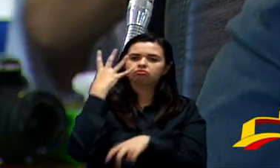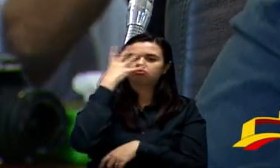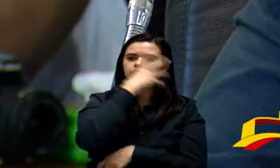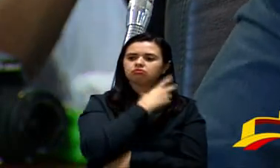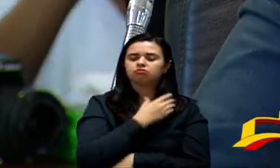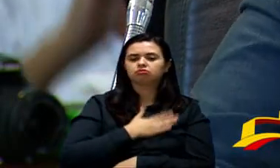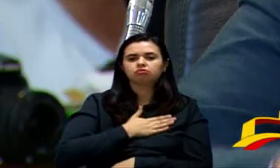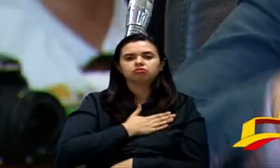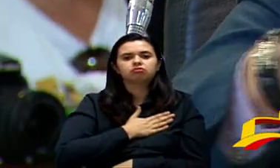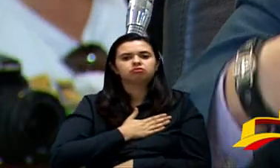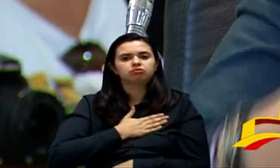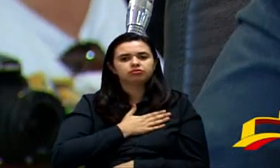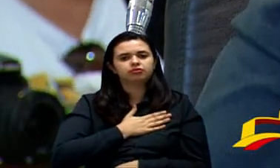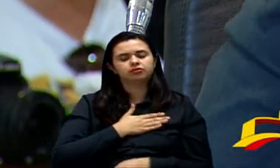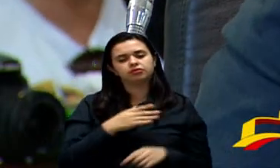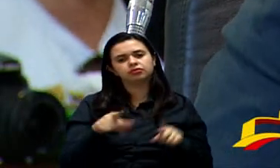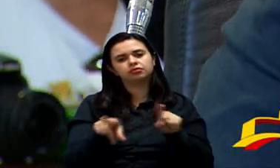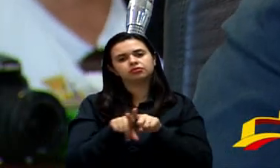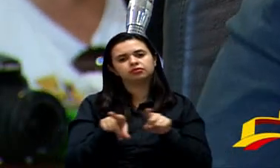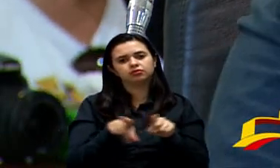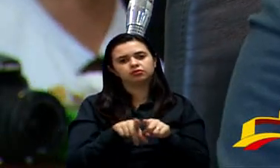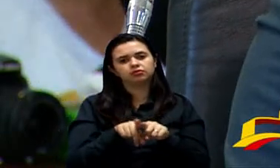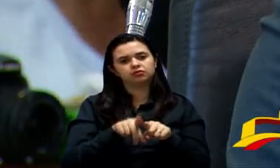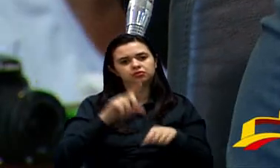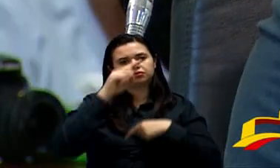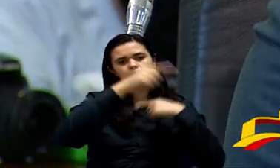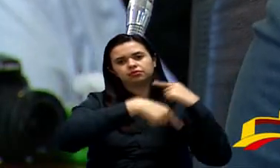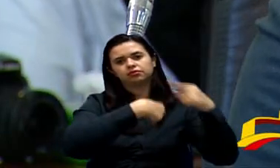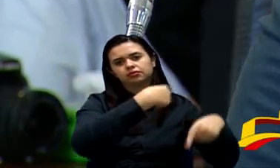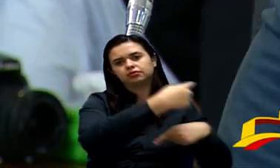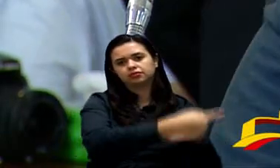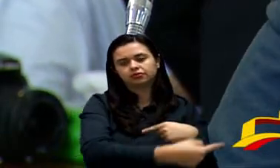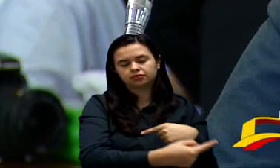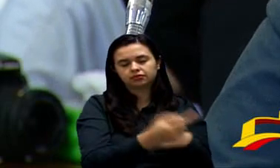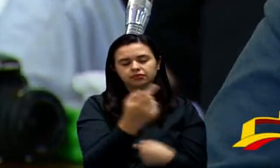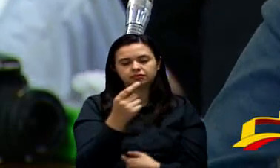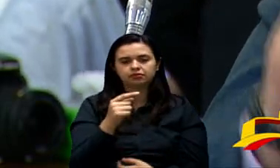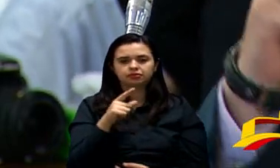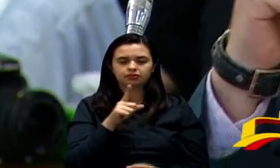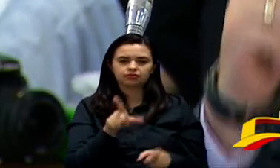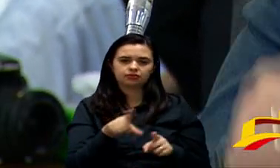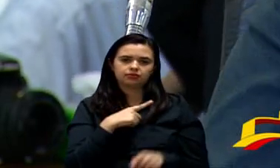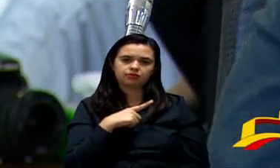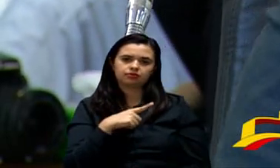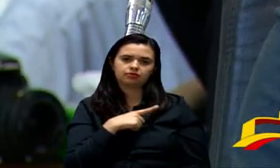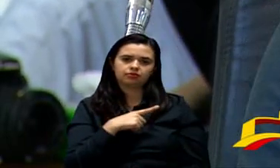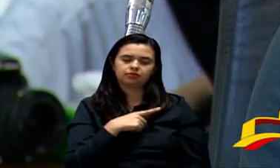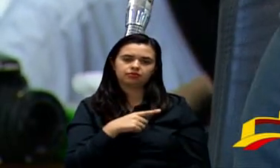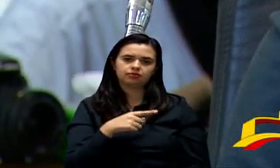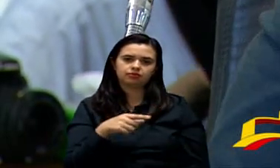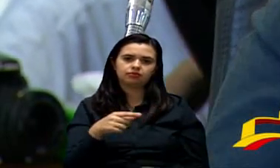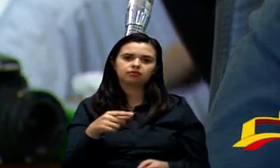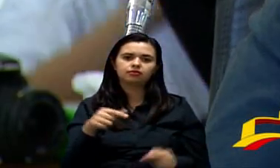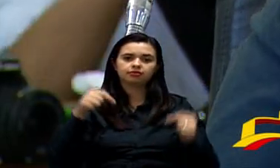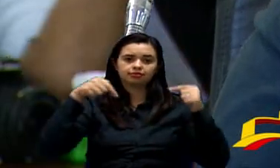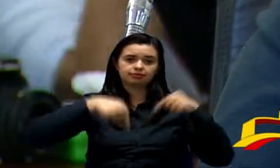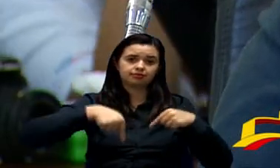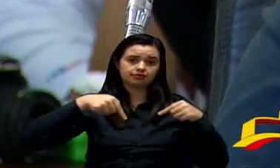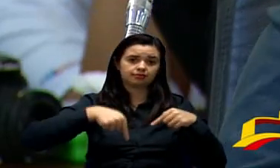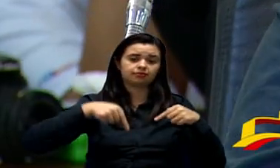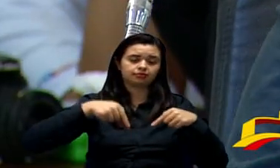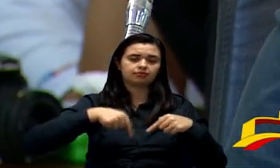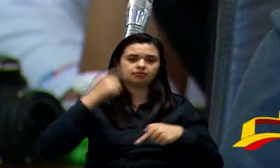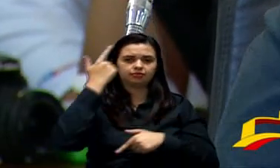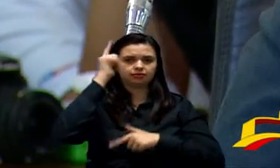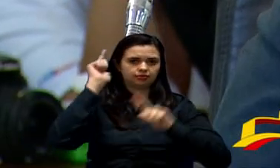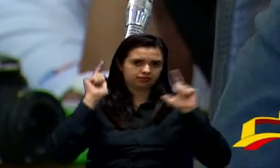vai ficar para todas as próximas gerações. E também registrar que o Cobra tem outros trabalhos artísticos aqui na cidade.